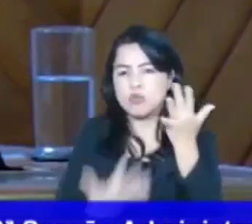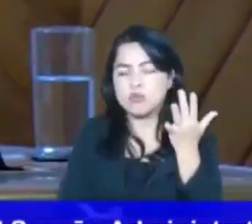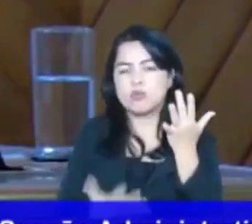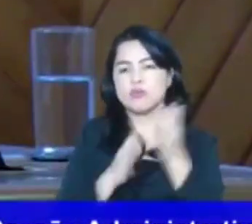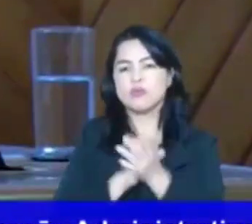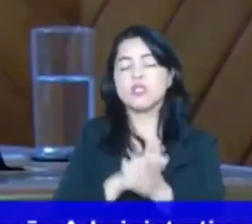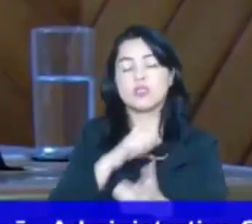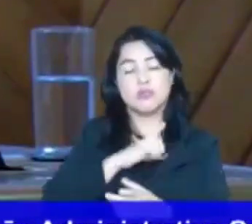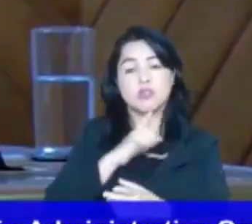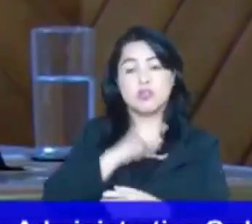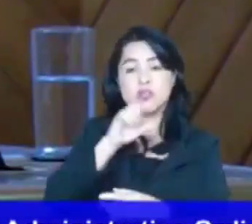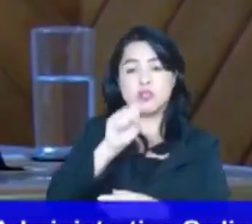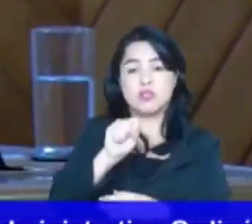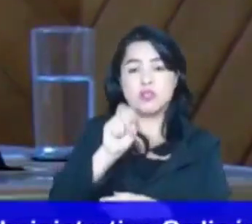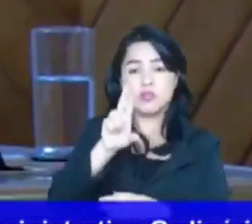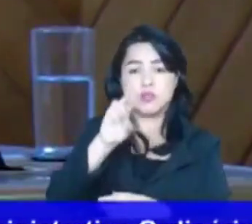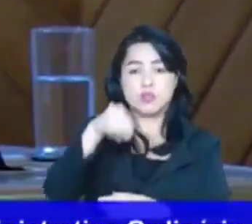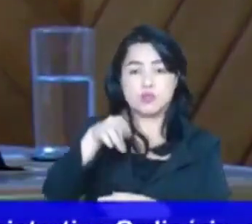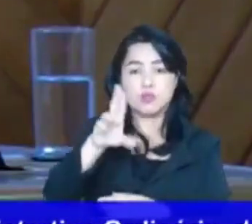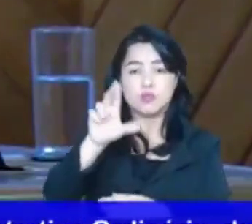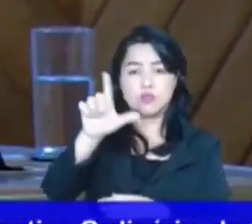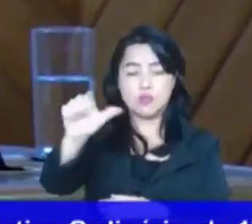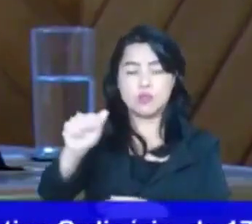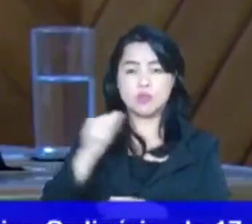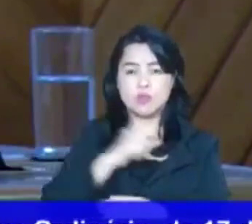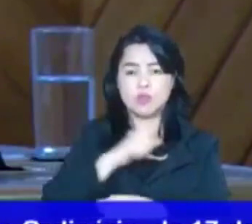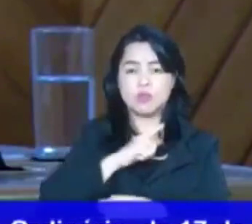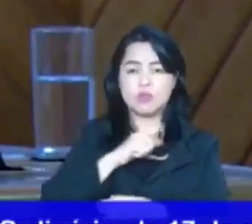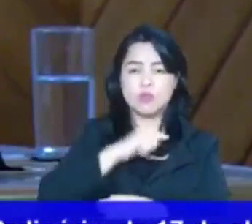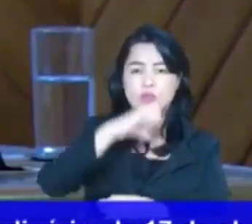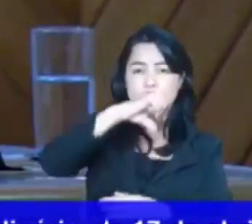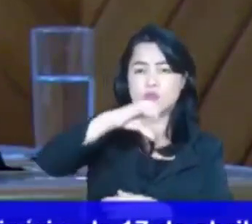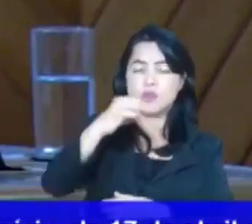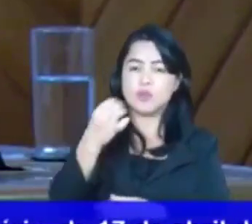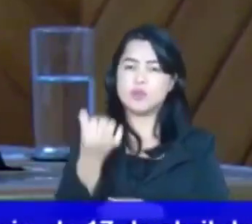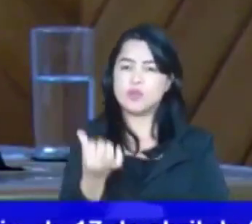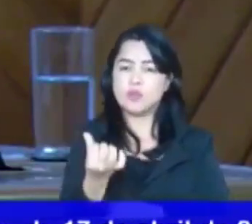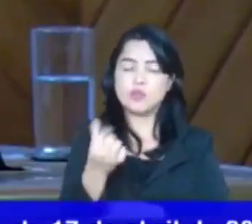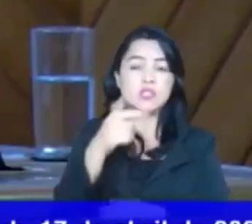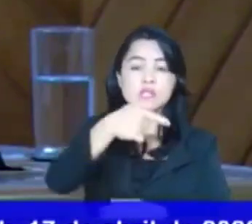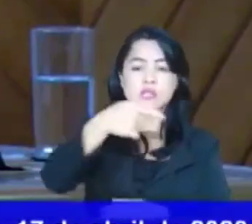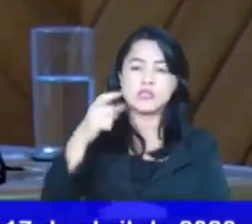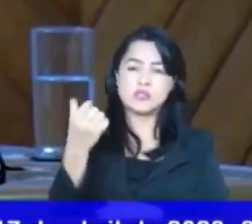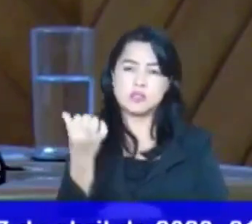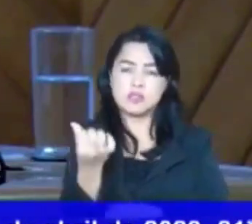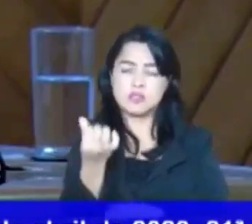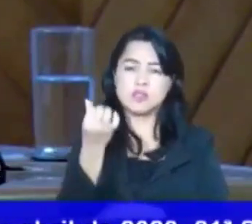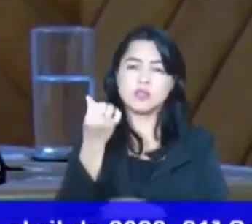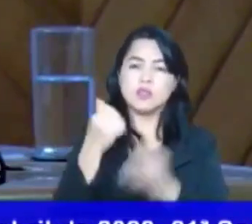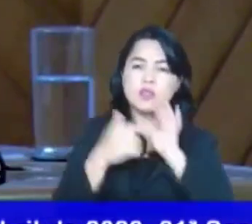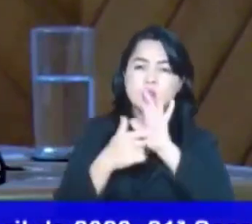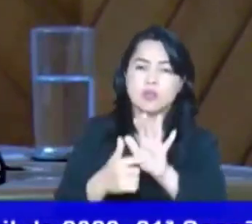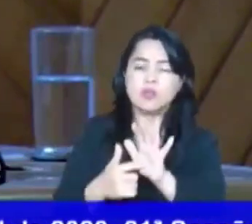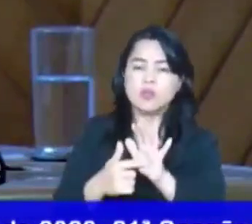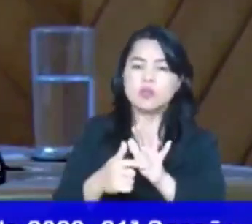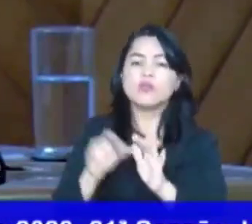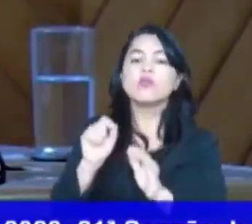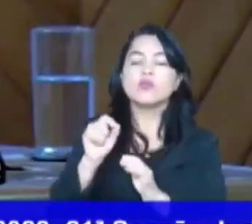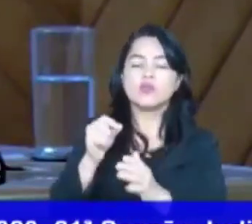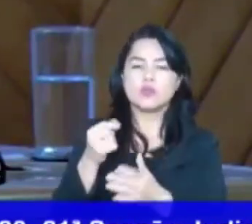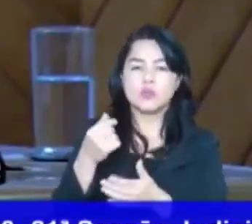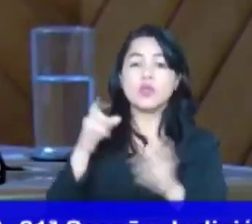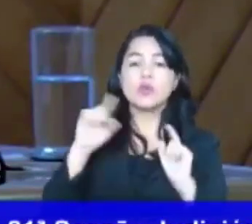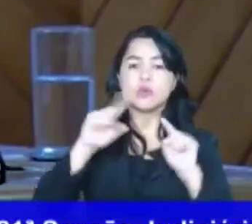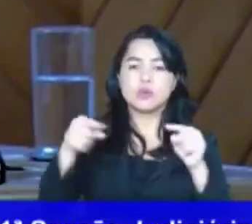uma súmula do TCU, que estabeleceu, de 76, que estabeleceu o seguinte: consolidou-se o entendimento